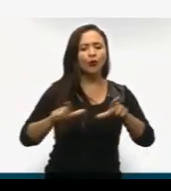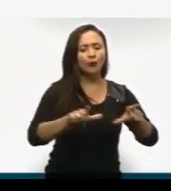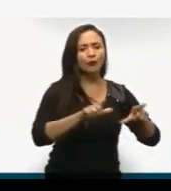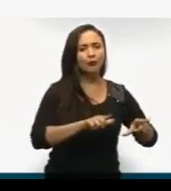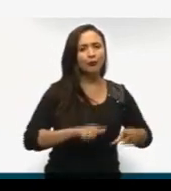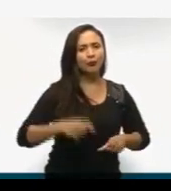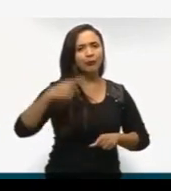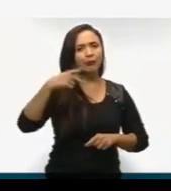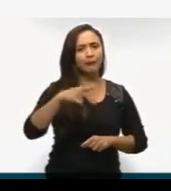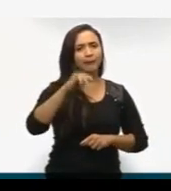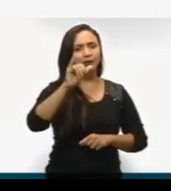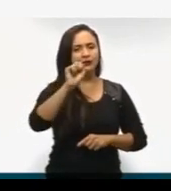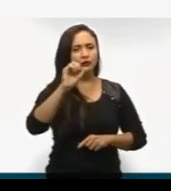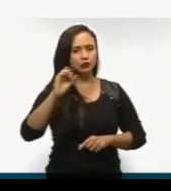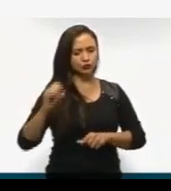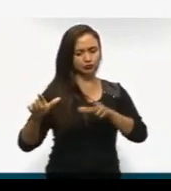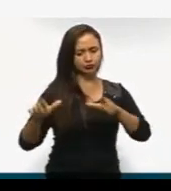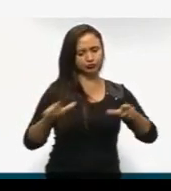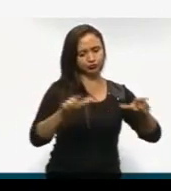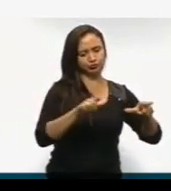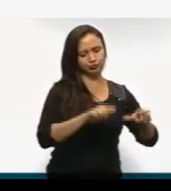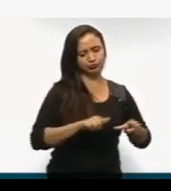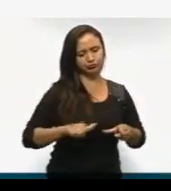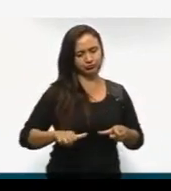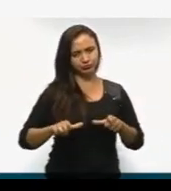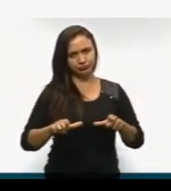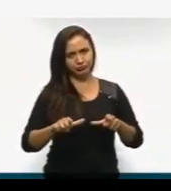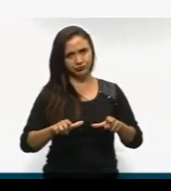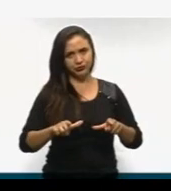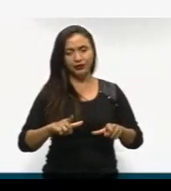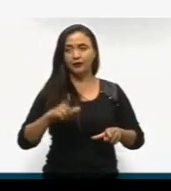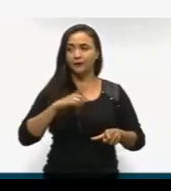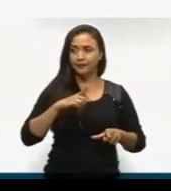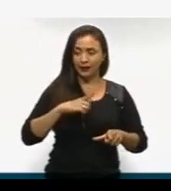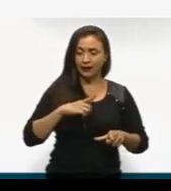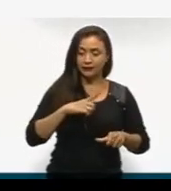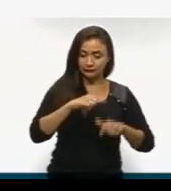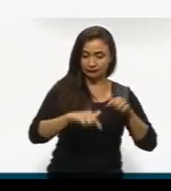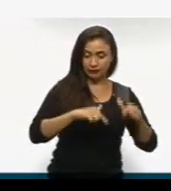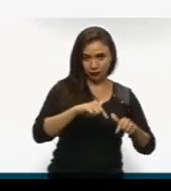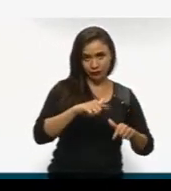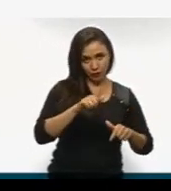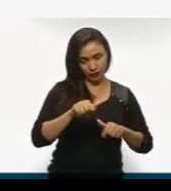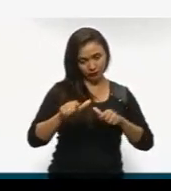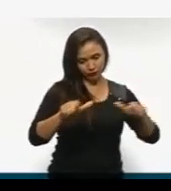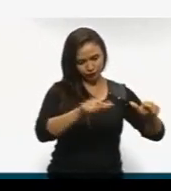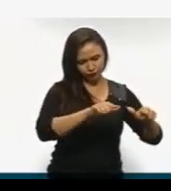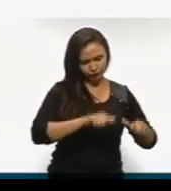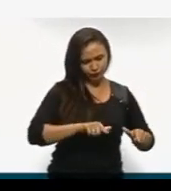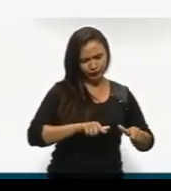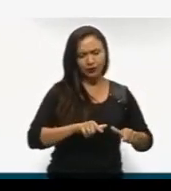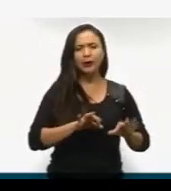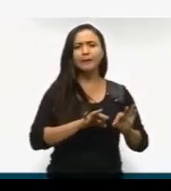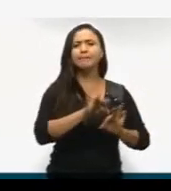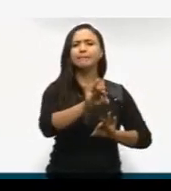você tem... Vou voltar aqui, ó. Então, assentamento de piso. A gente tem um serviço que é o assentamento de piso. Qual que é a unidade de